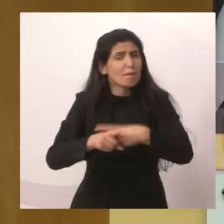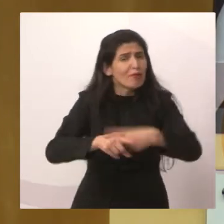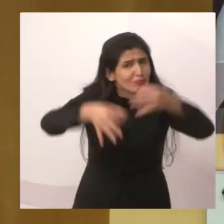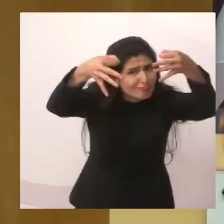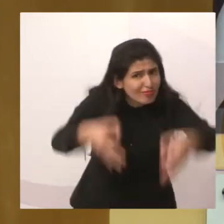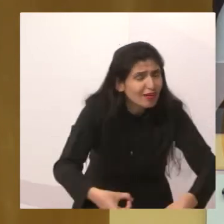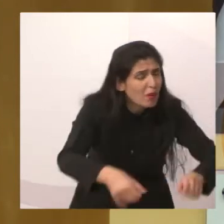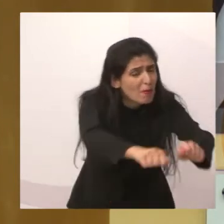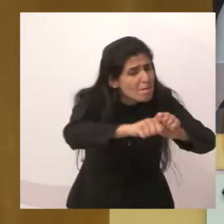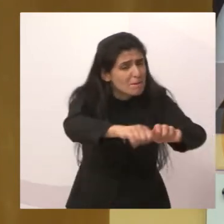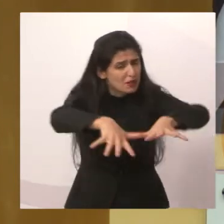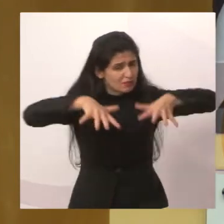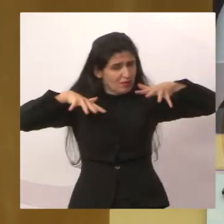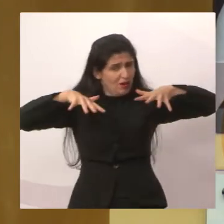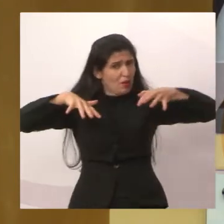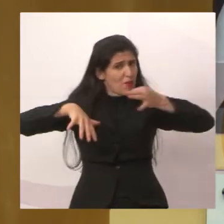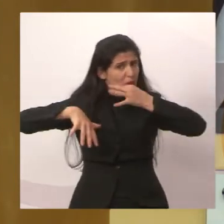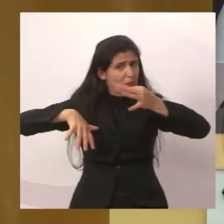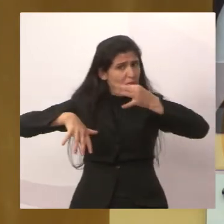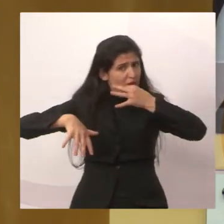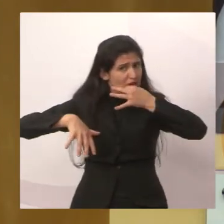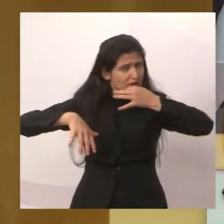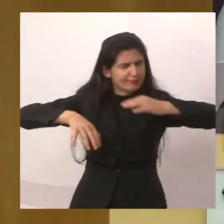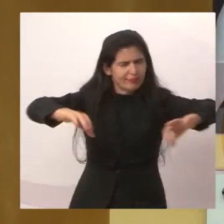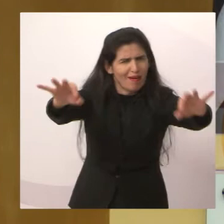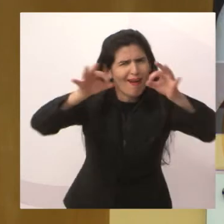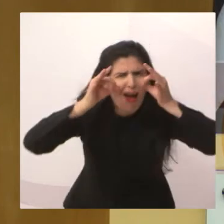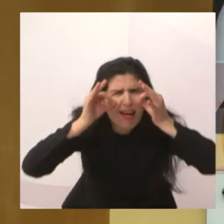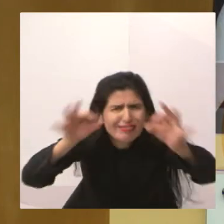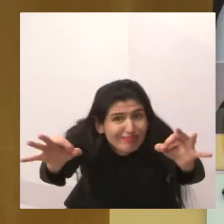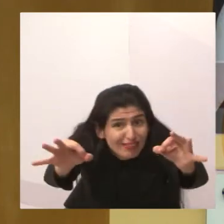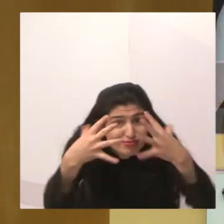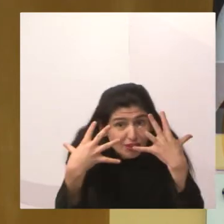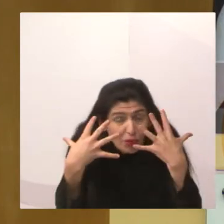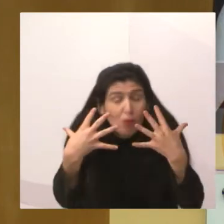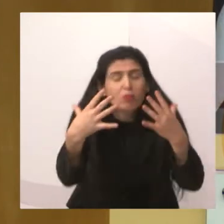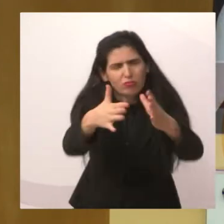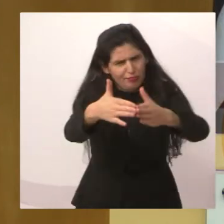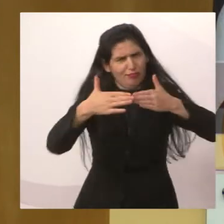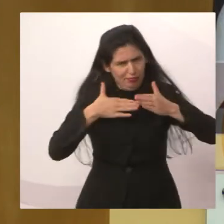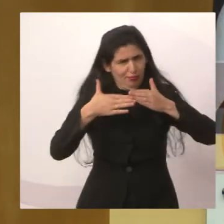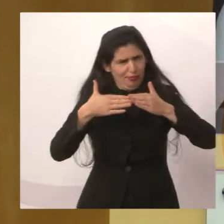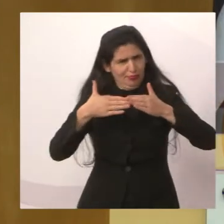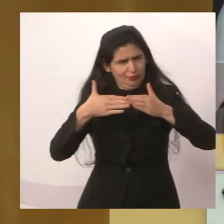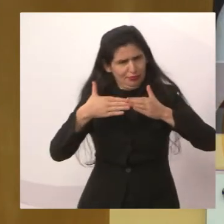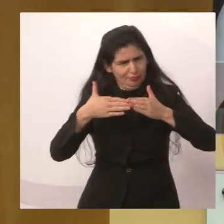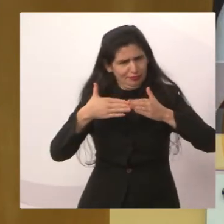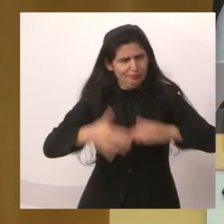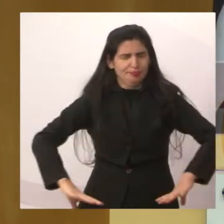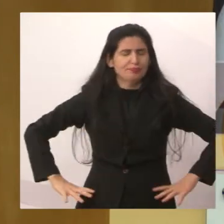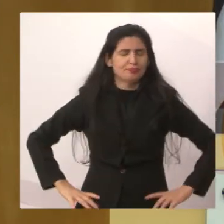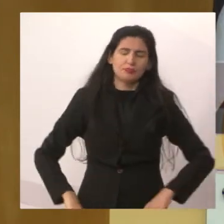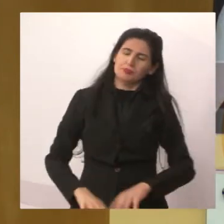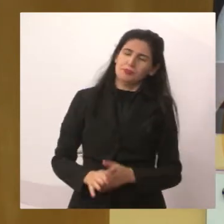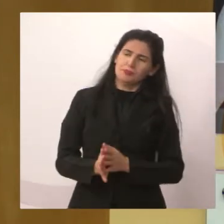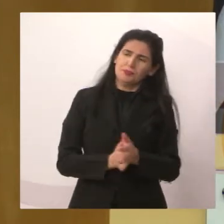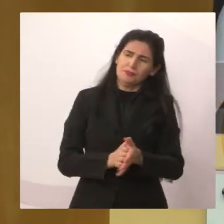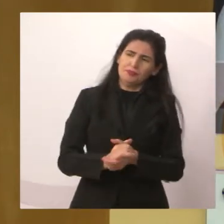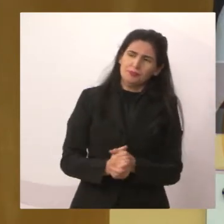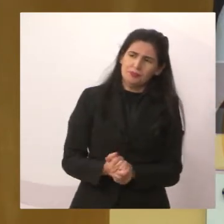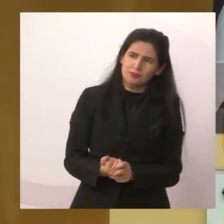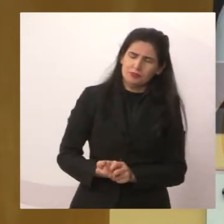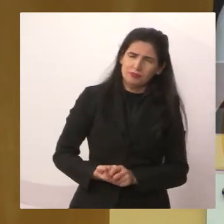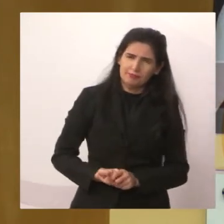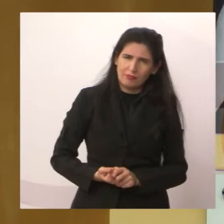seja, agora eu quero que o munícipe preste bem atenção. Ou seja, essa era a carta